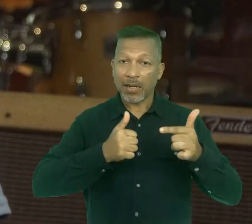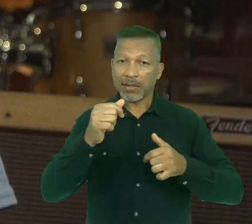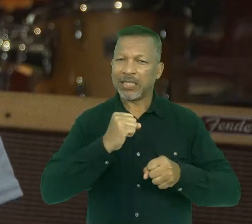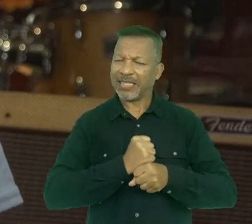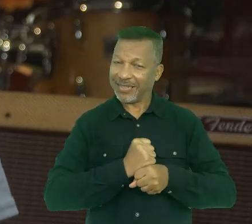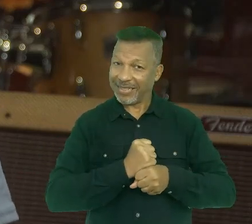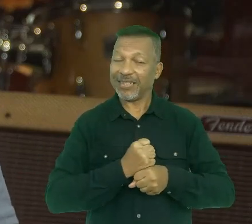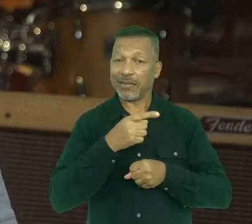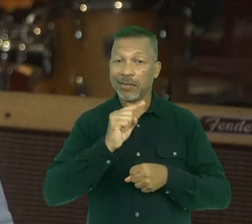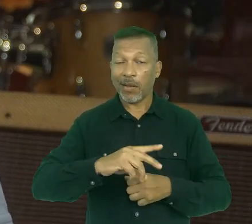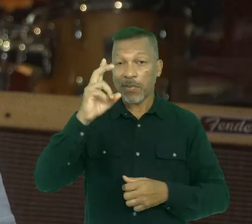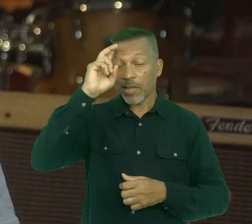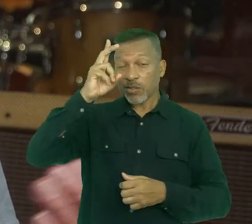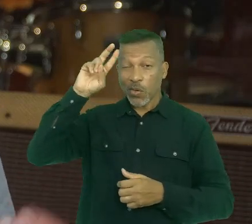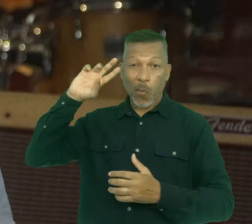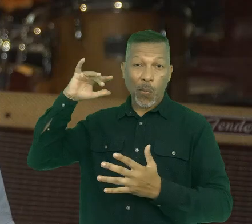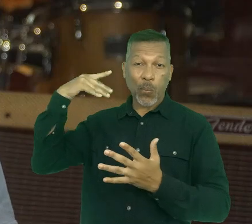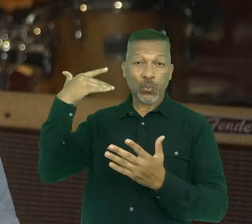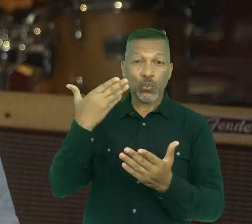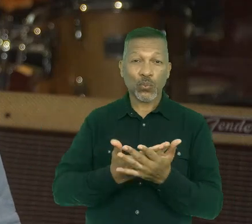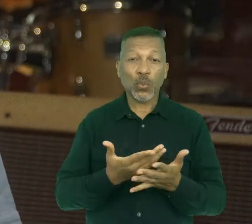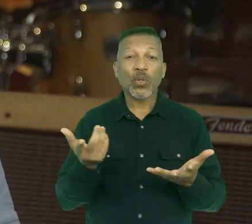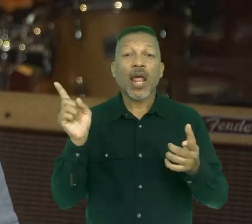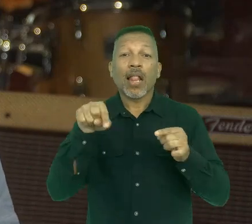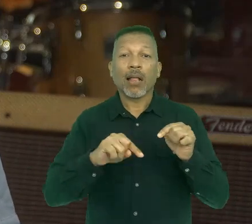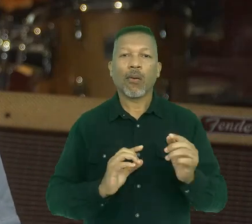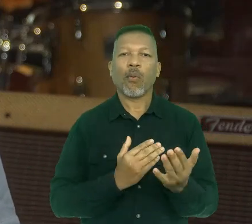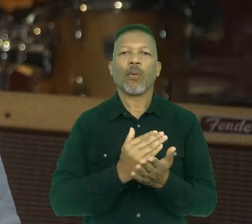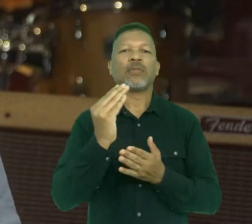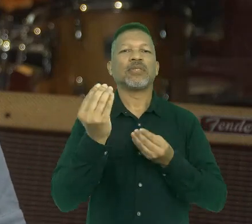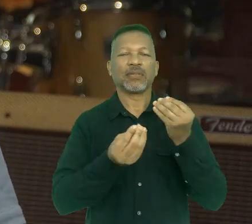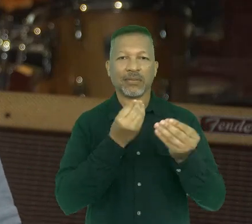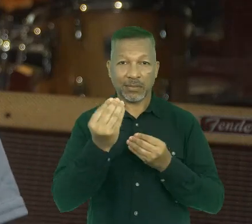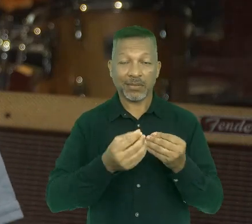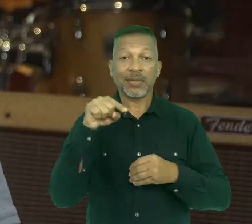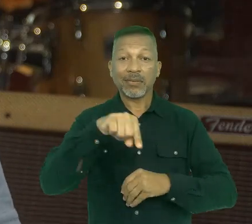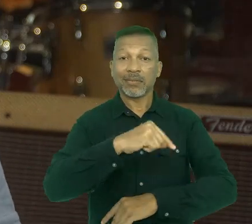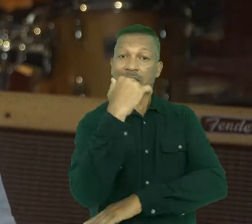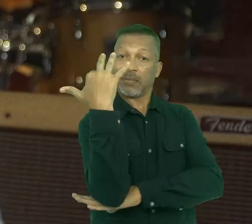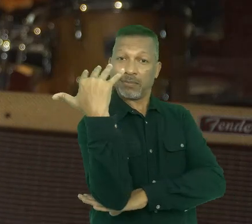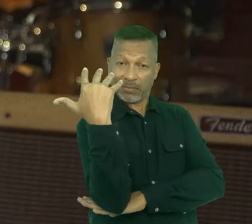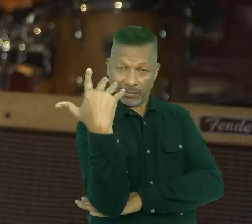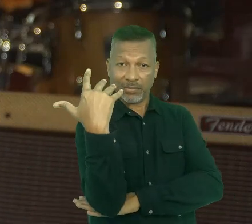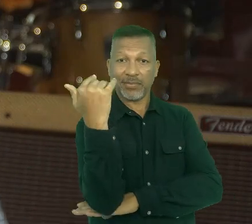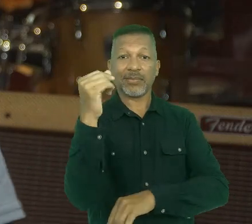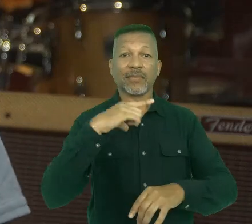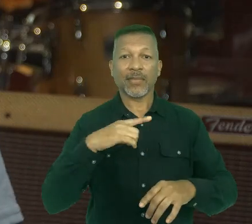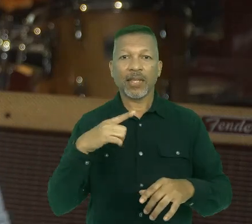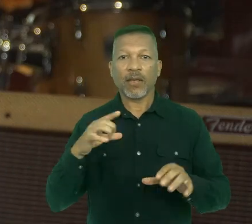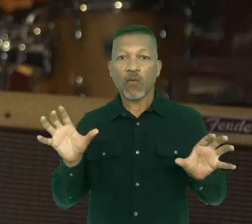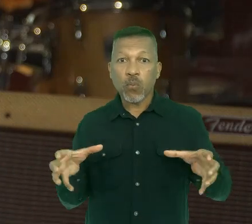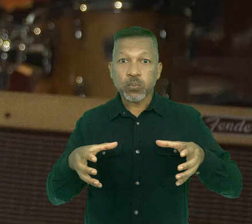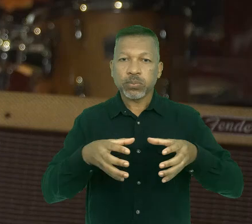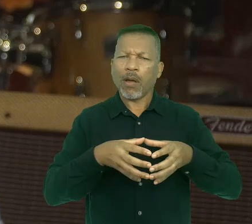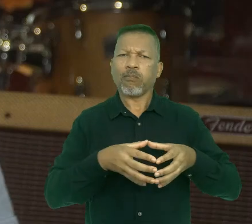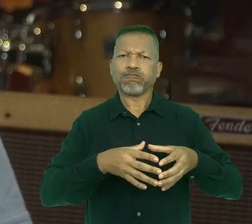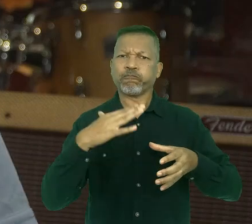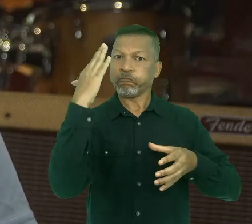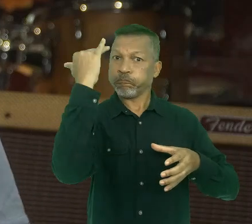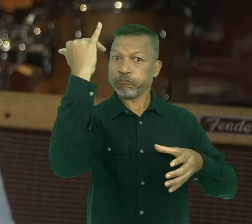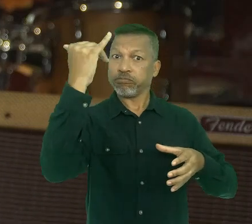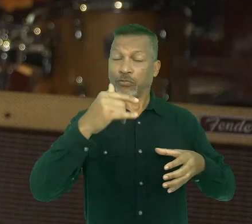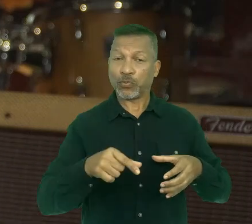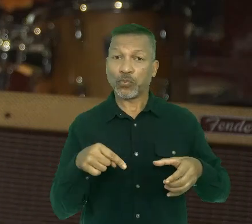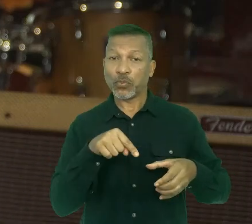anos. E a minha história musical, ela veio pelo seguinte. Aqui em Patinga teve um conjunto muito